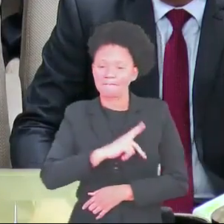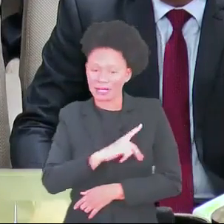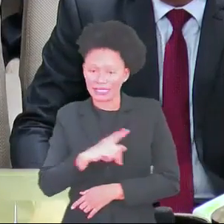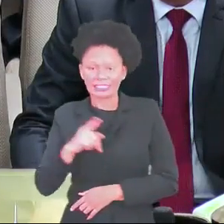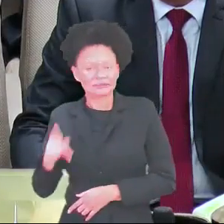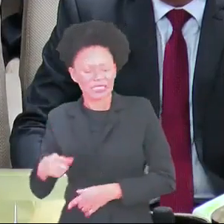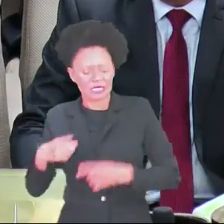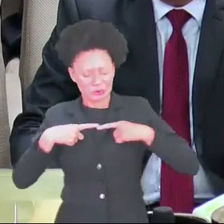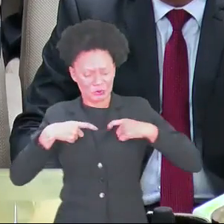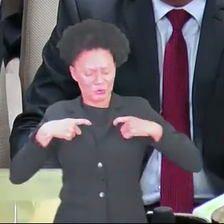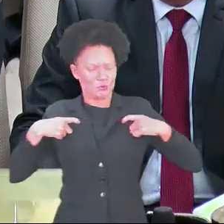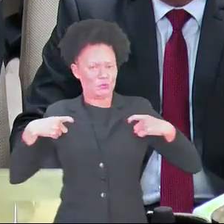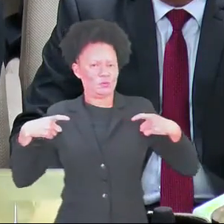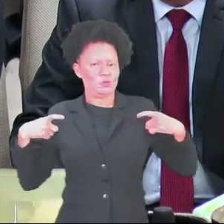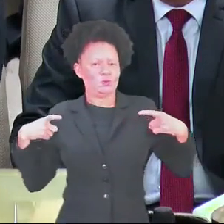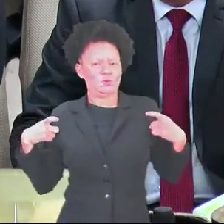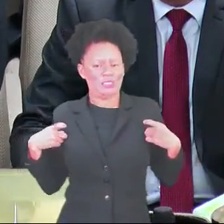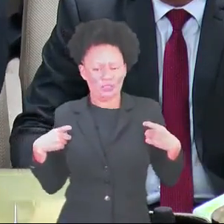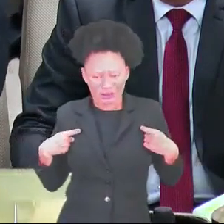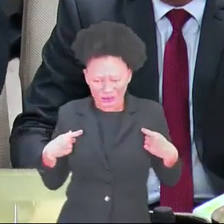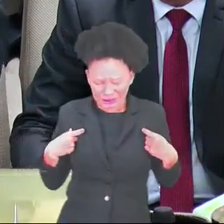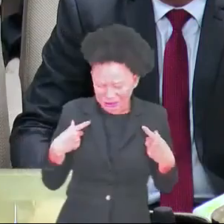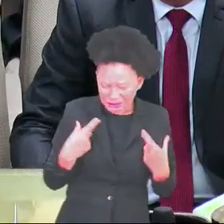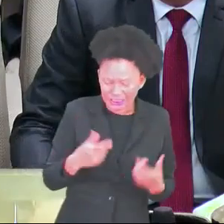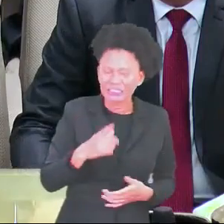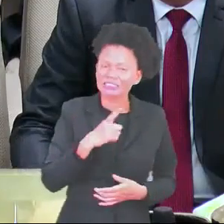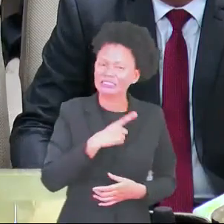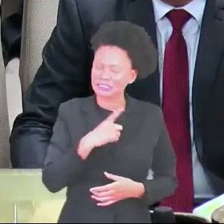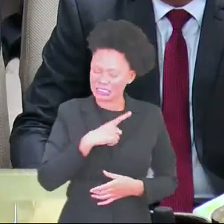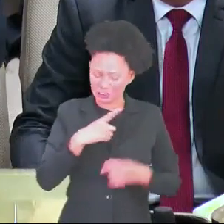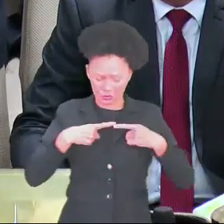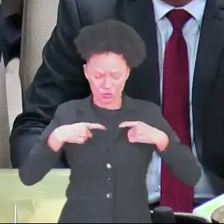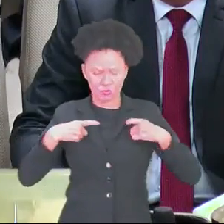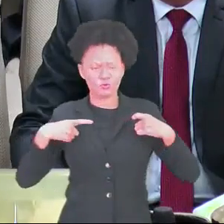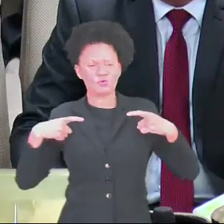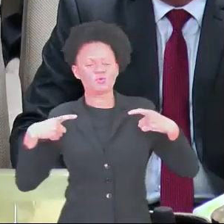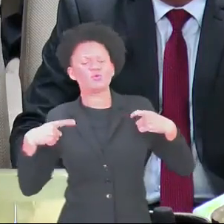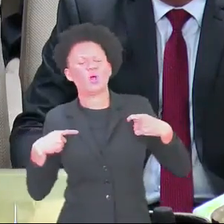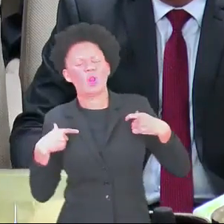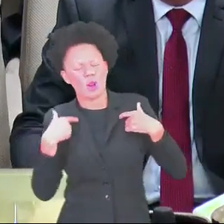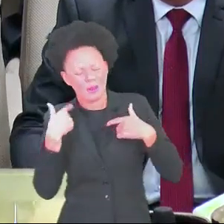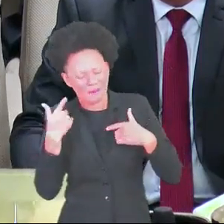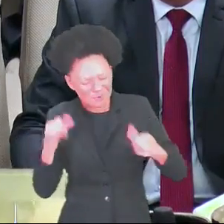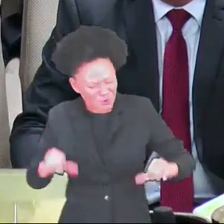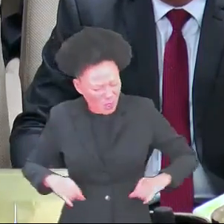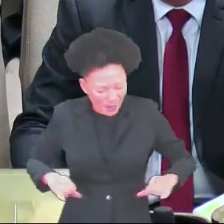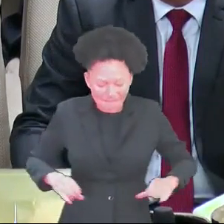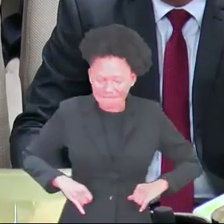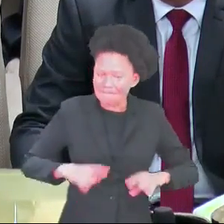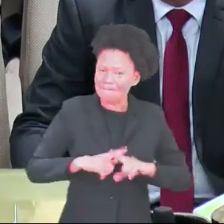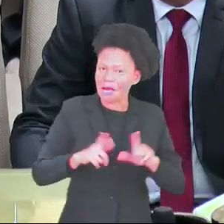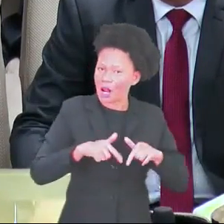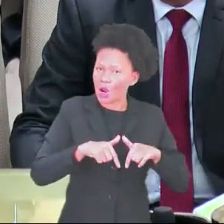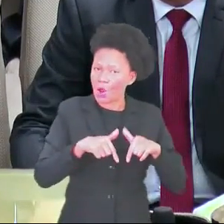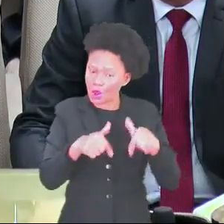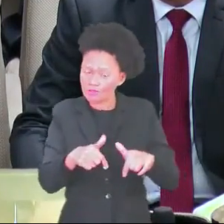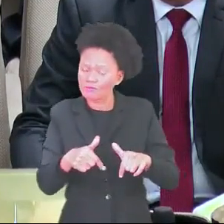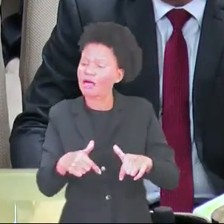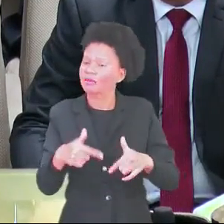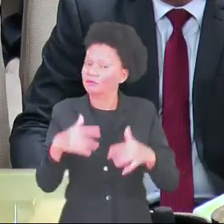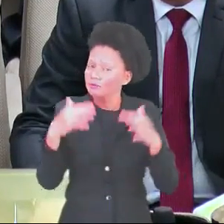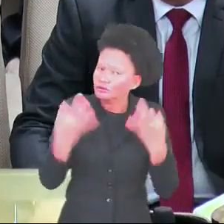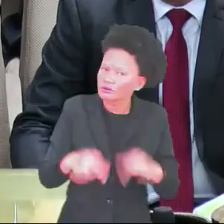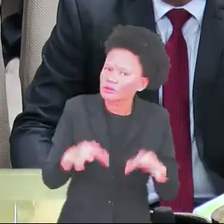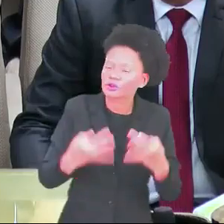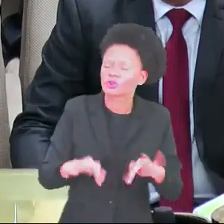tribulado, que ele era todo o tempo tinha as suas tribulações e as suas lutas, mas até mesmo nas suas dores e nas